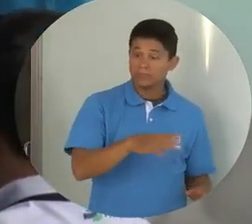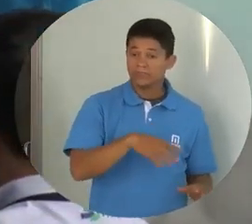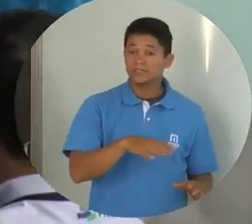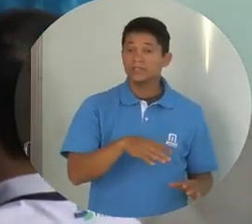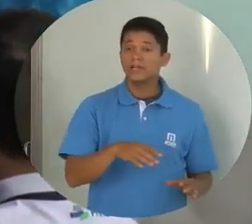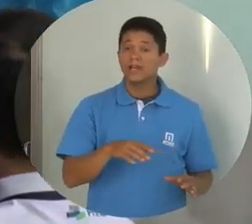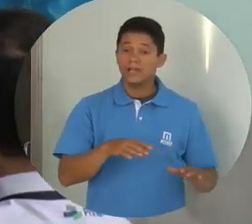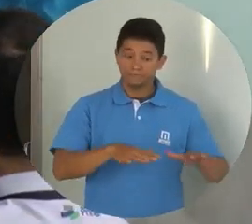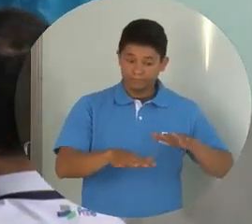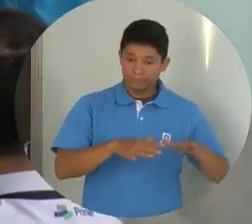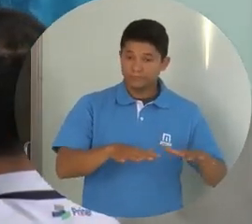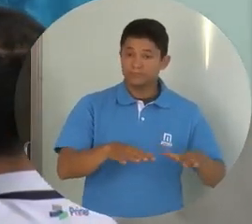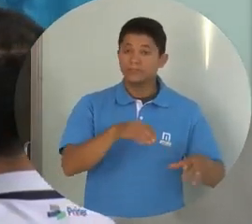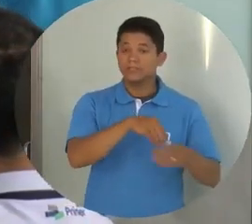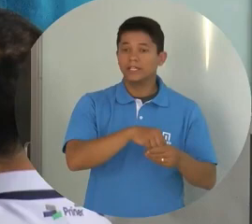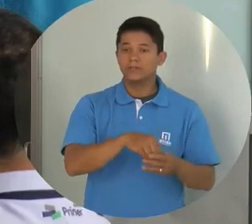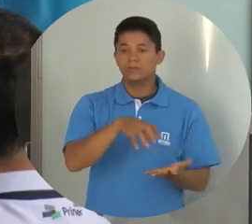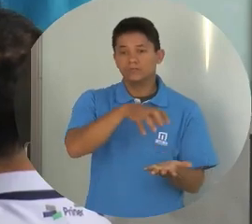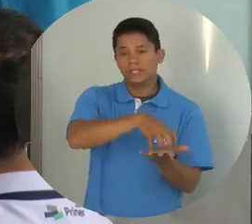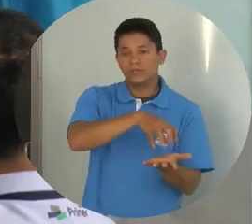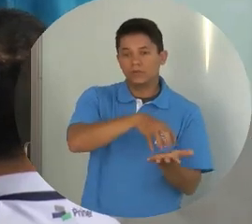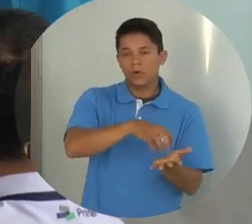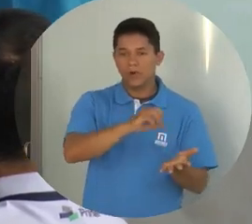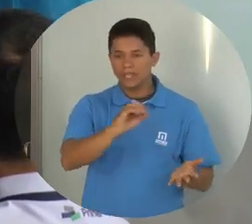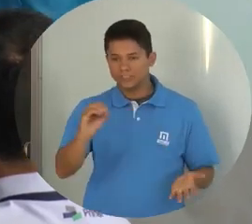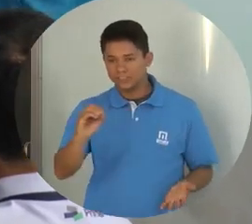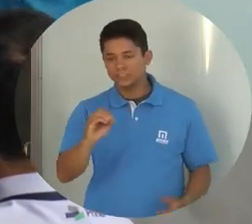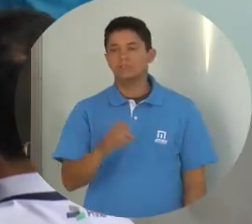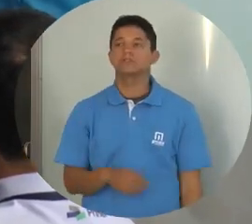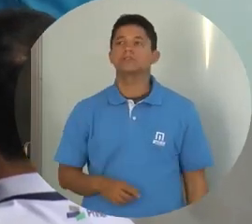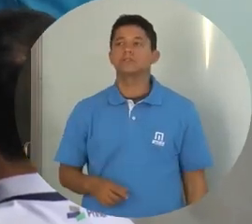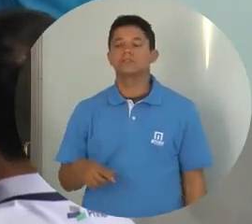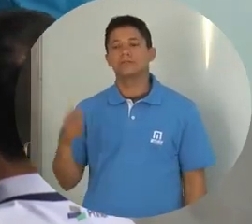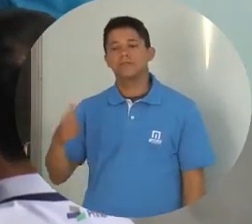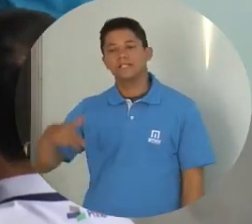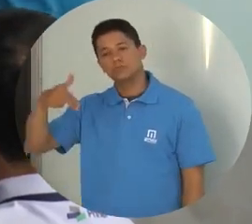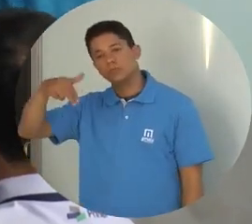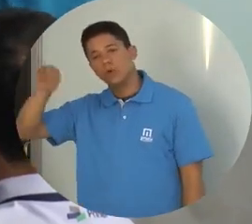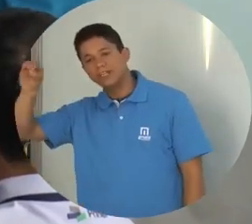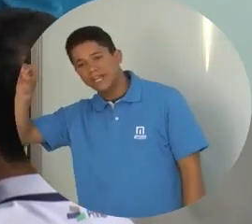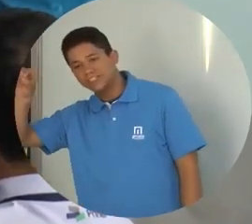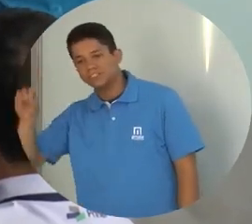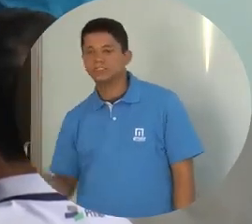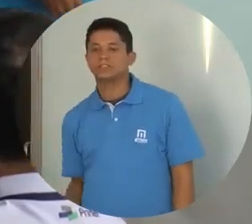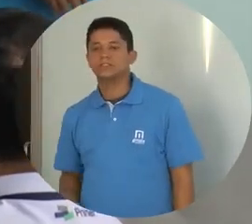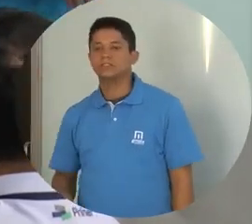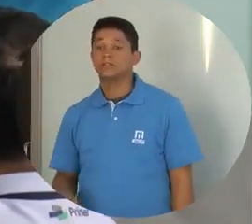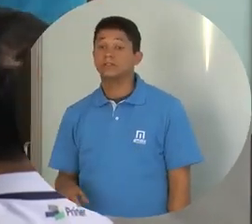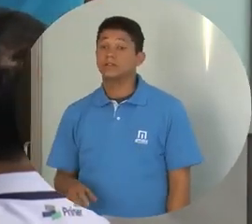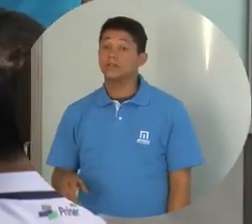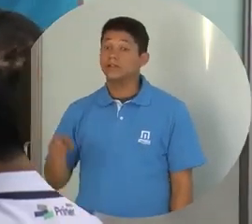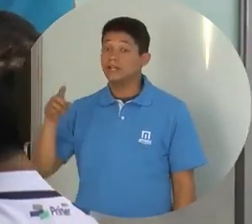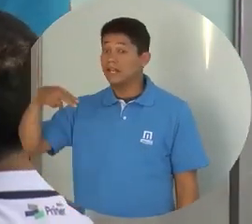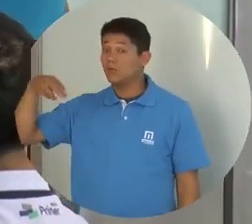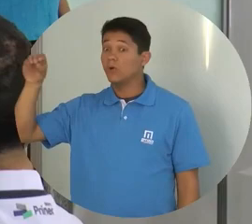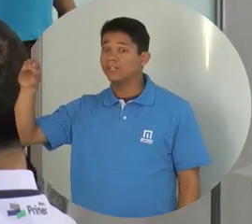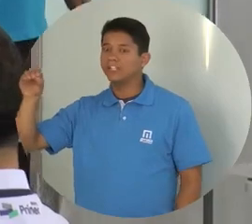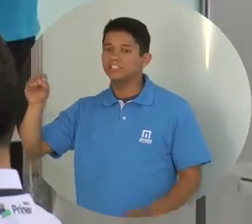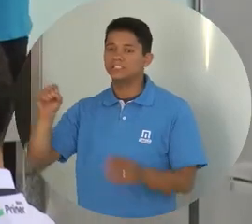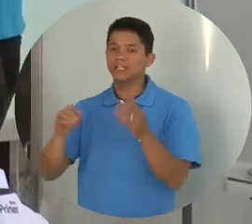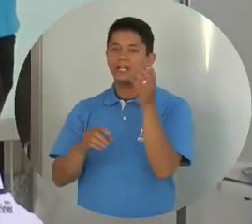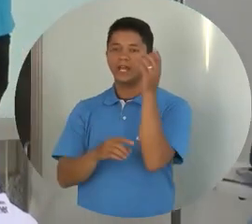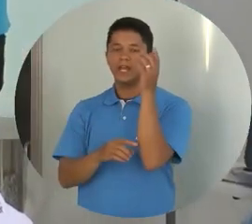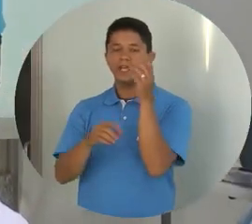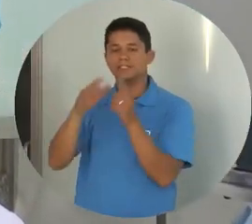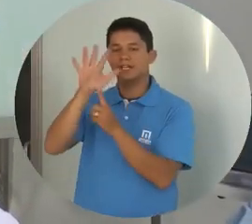Centro-Oeste, tem no Nordeste também. E interessante que no Nordeste são para empreendimentos eólicos.